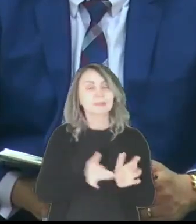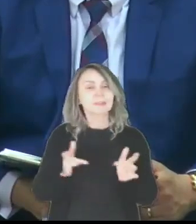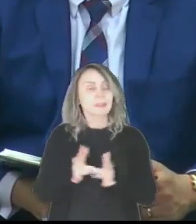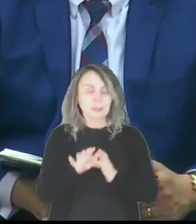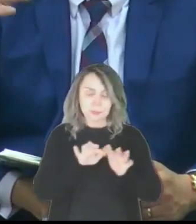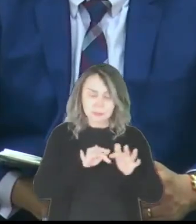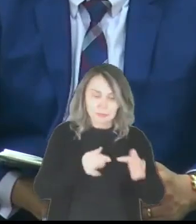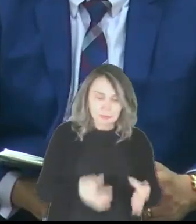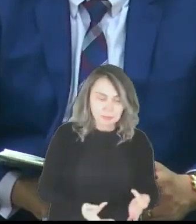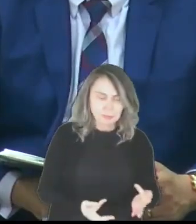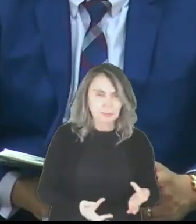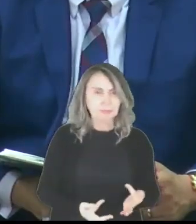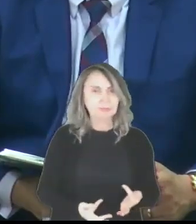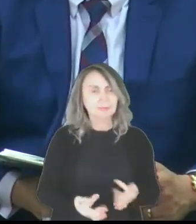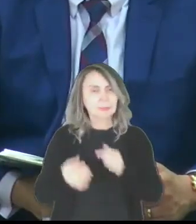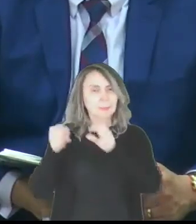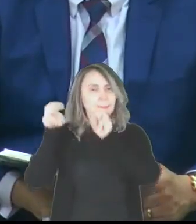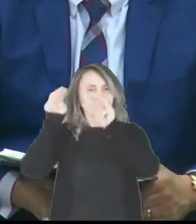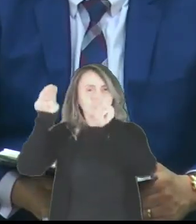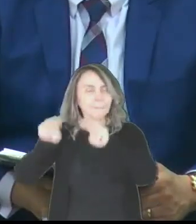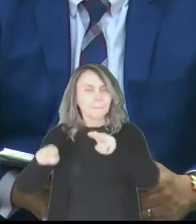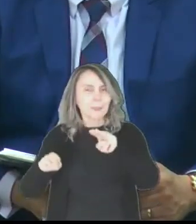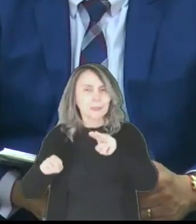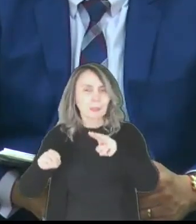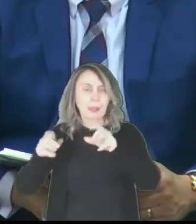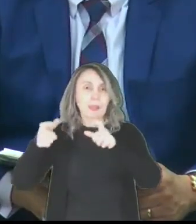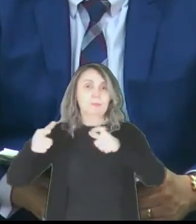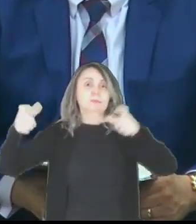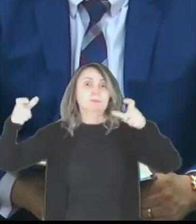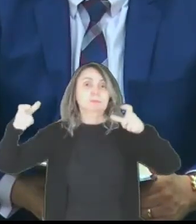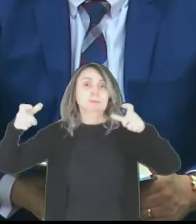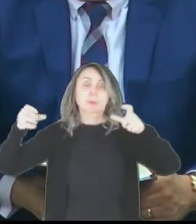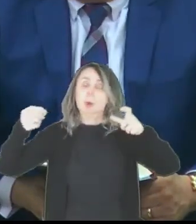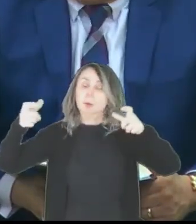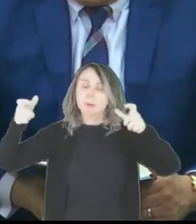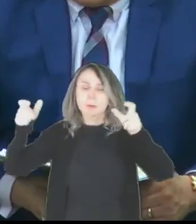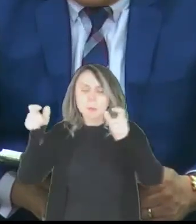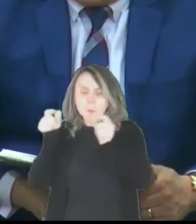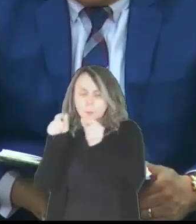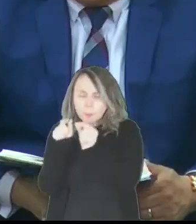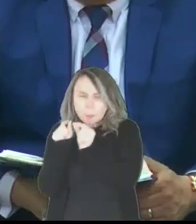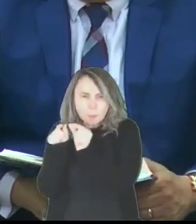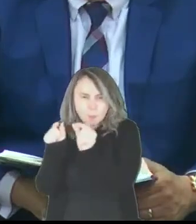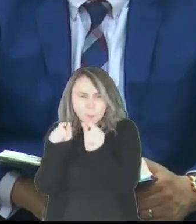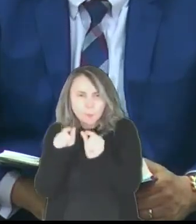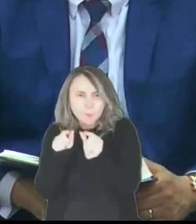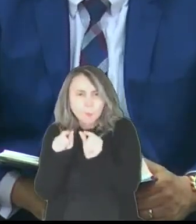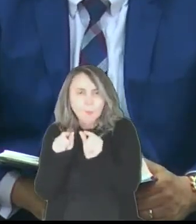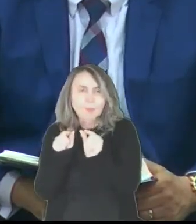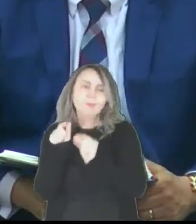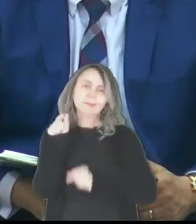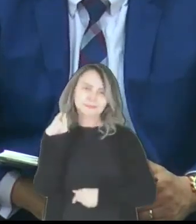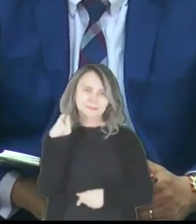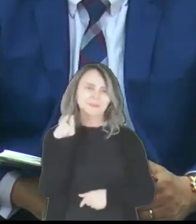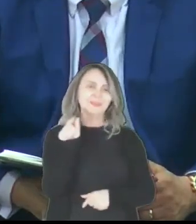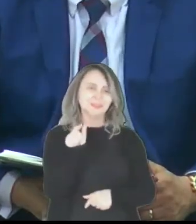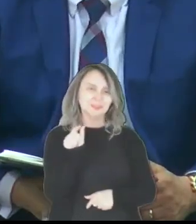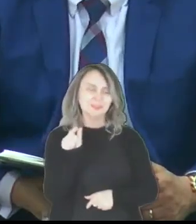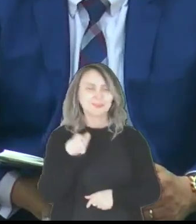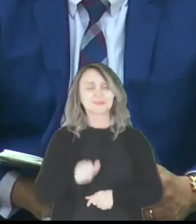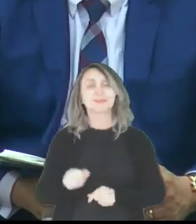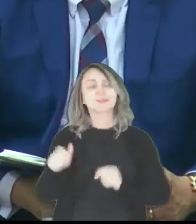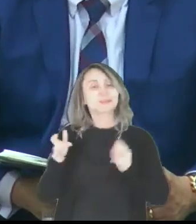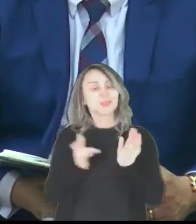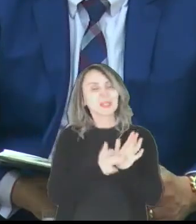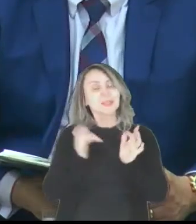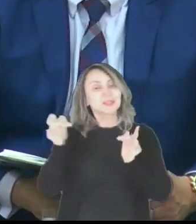em blocos grandes, ou o maná descia miúdo. O maná descia miúdo. Jesus, para salvar a humanidade, ele teve que